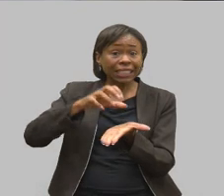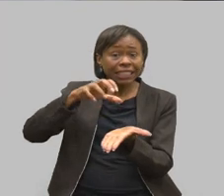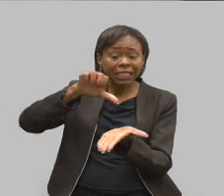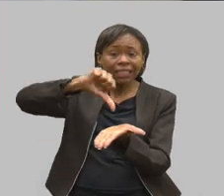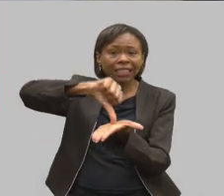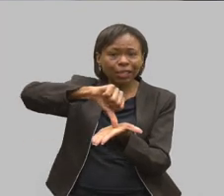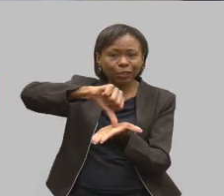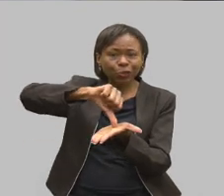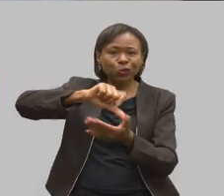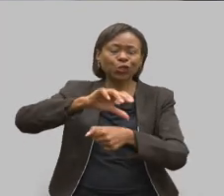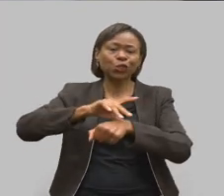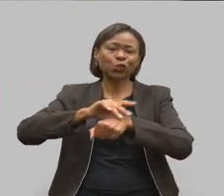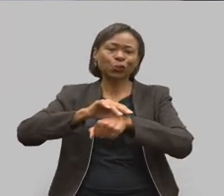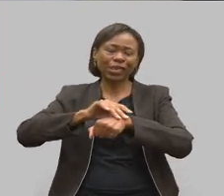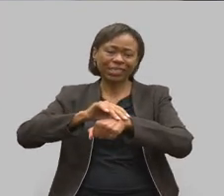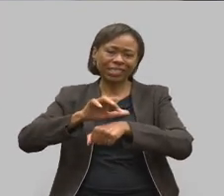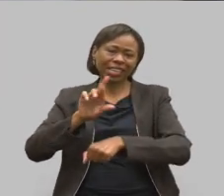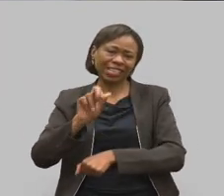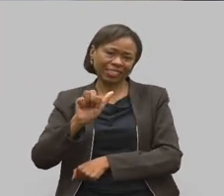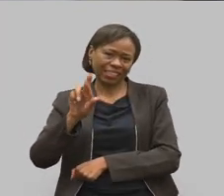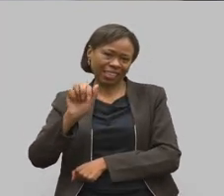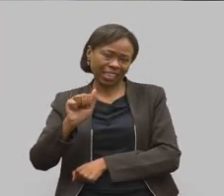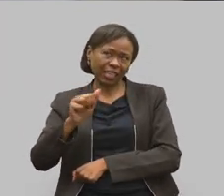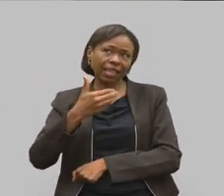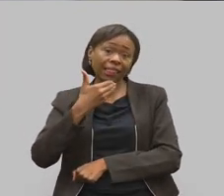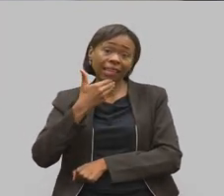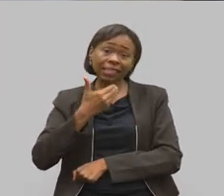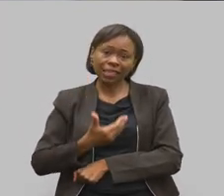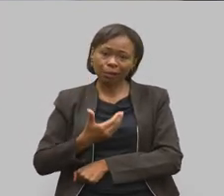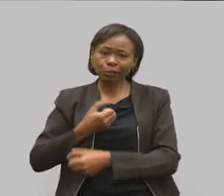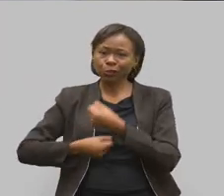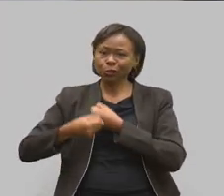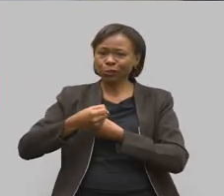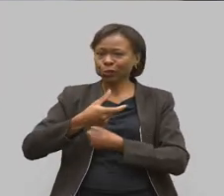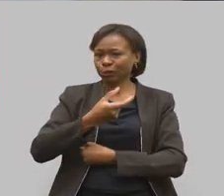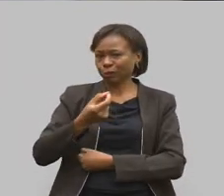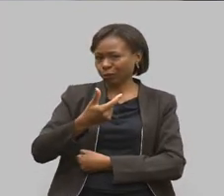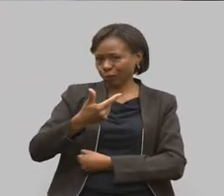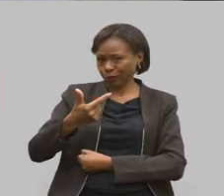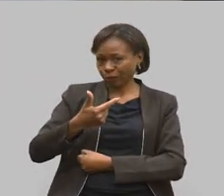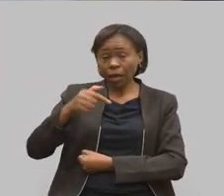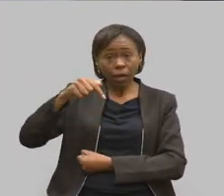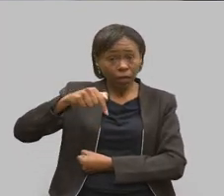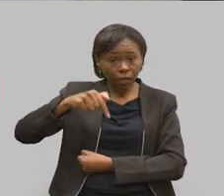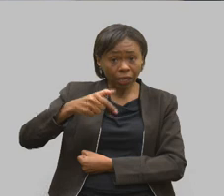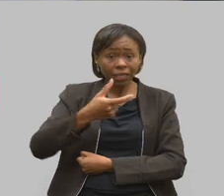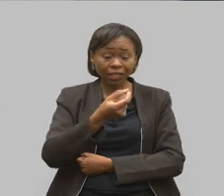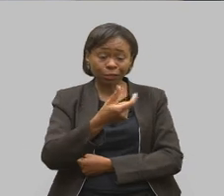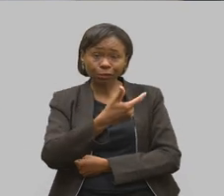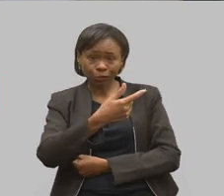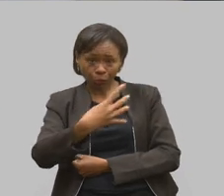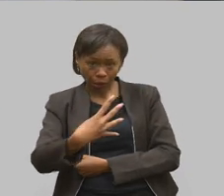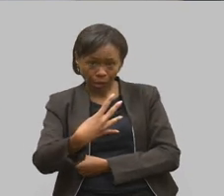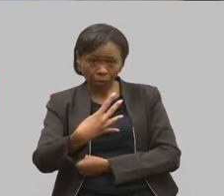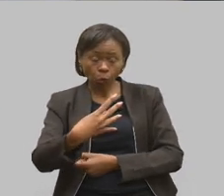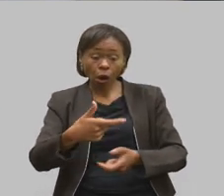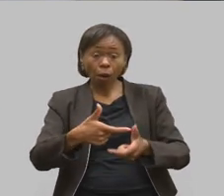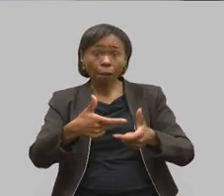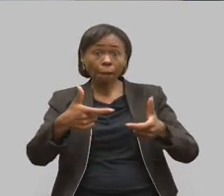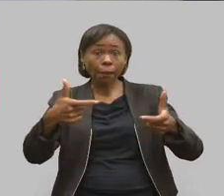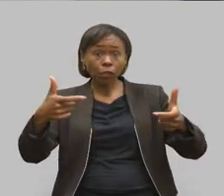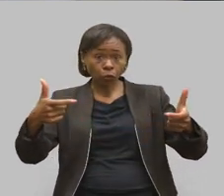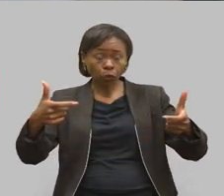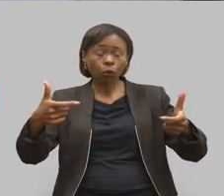2022 né E esse ano a gente teve inclusive uma ampliação da triagem neonatal para